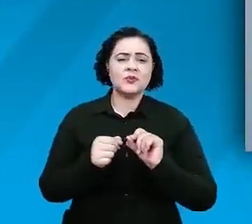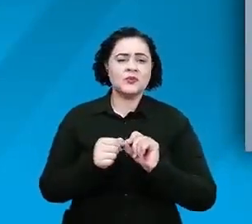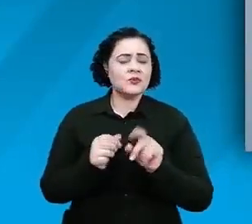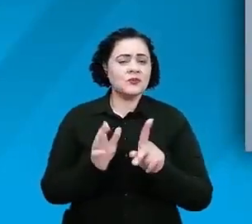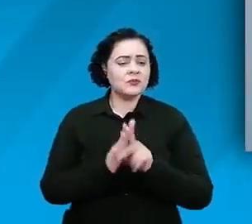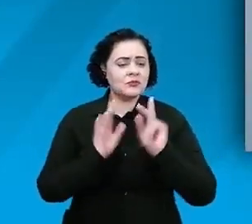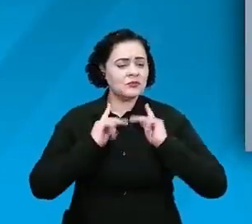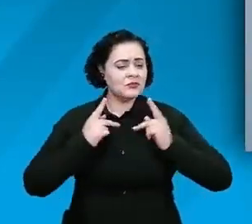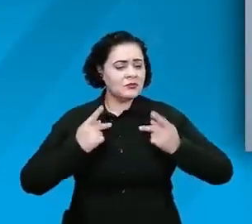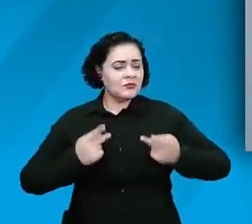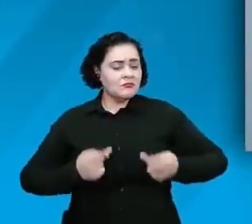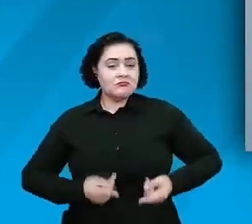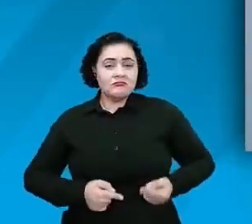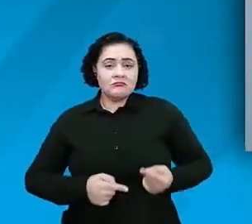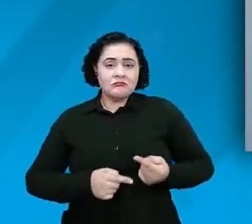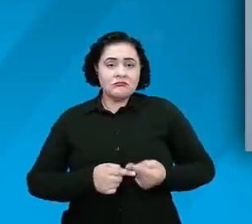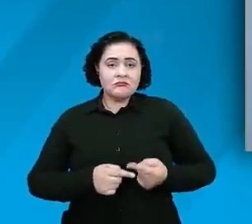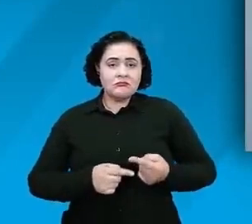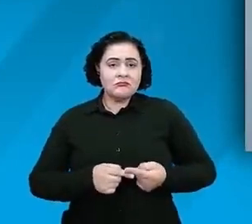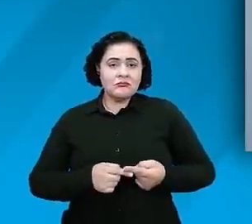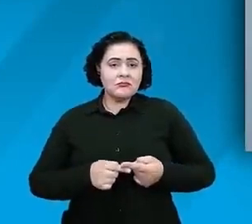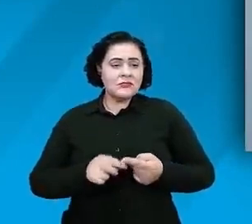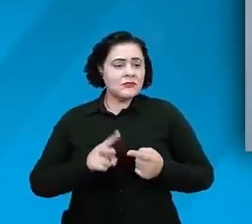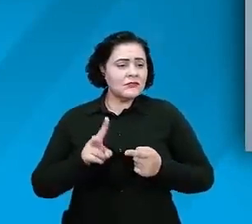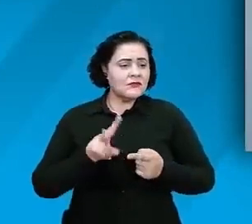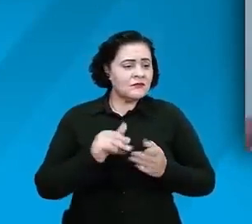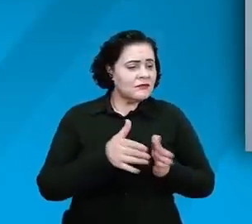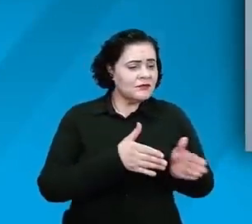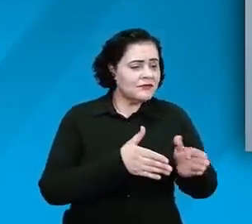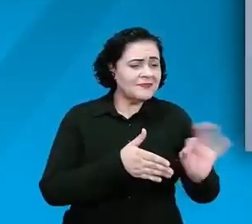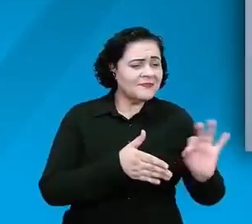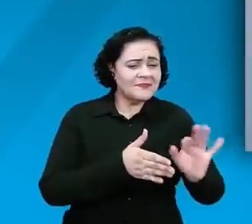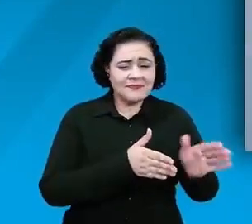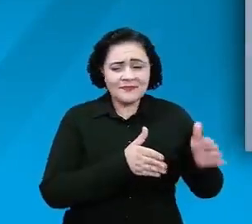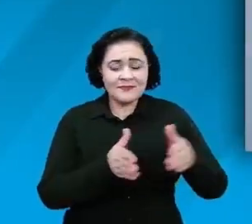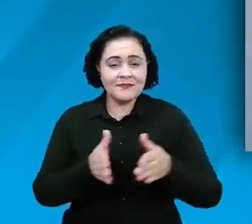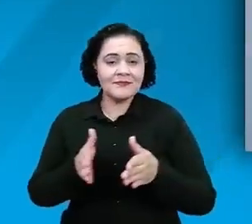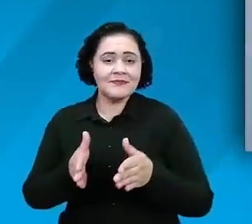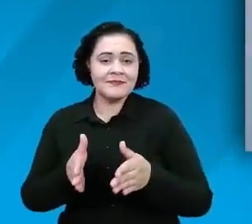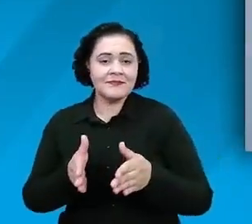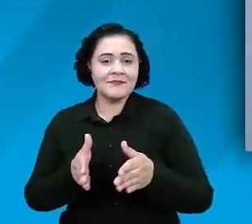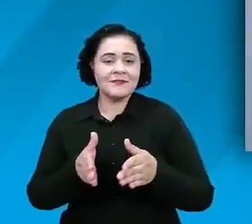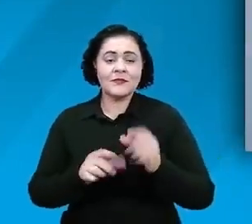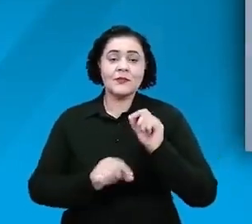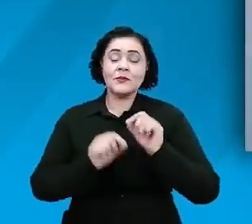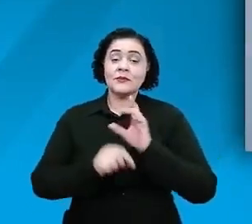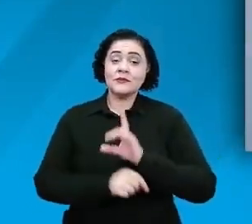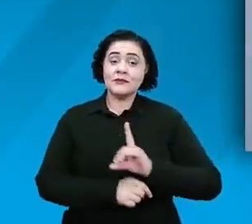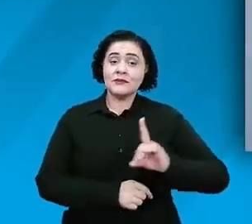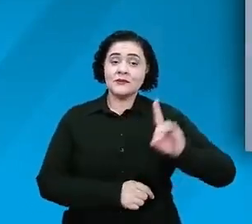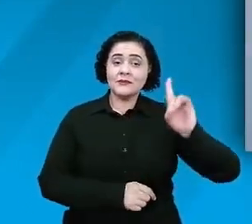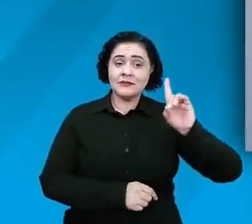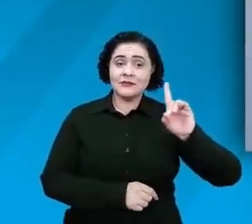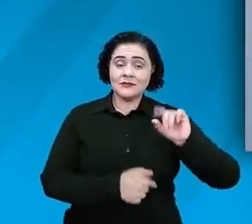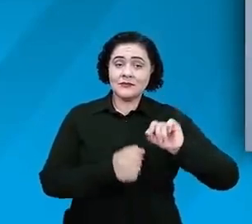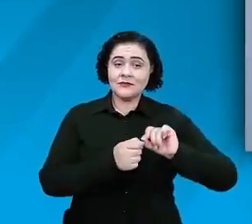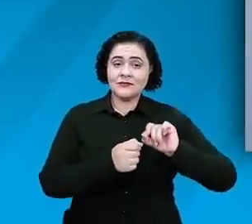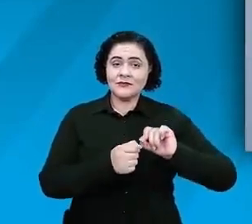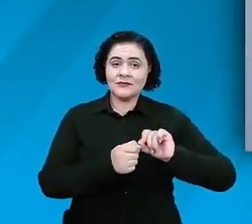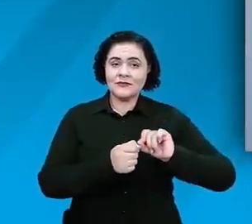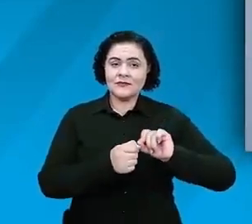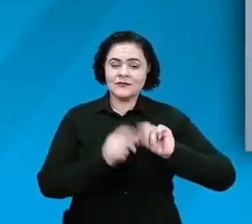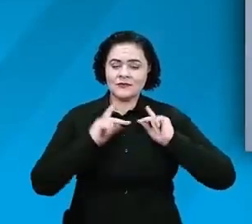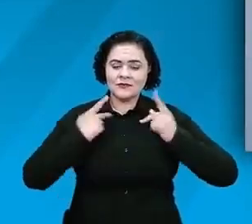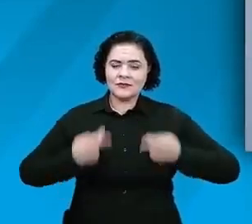feito por essas criaturas para que não enveredem por esse caminho? O que mais fez Deus ao longo da história da